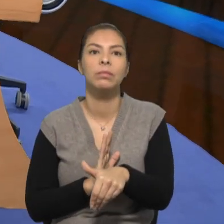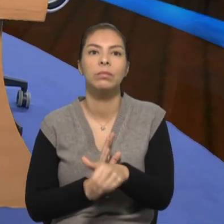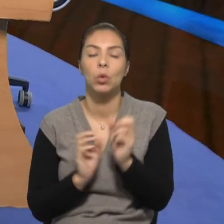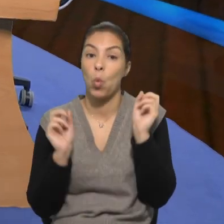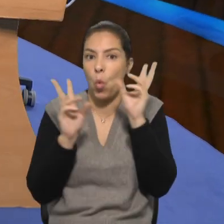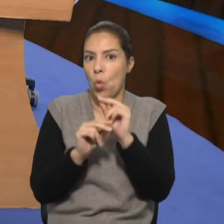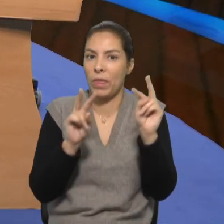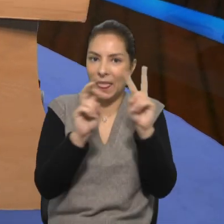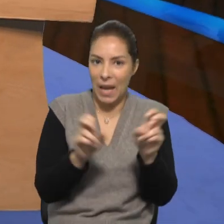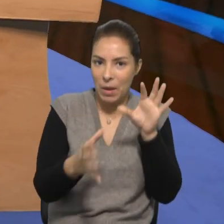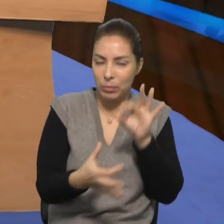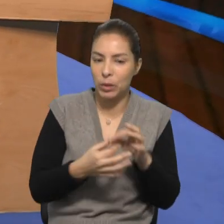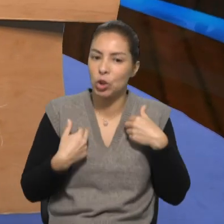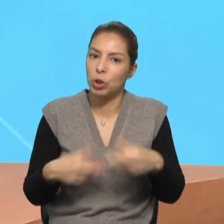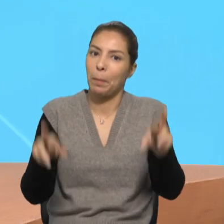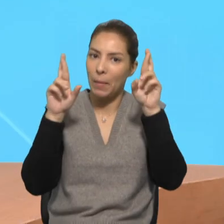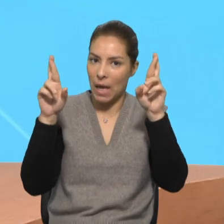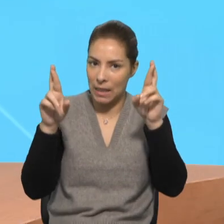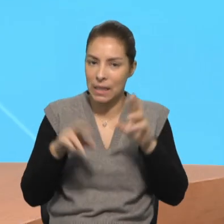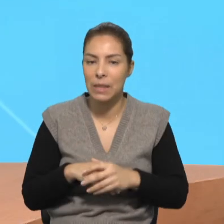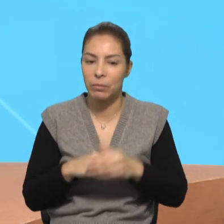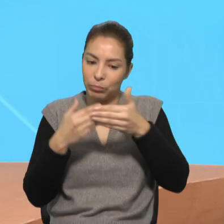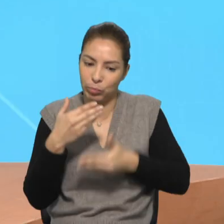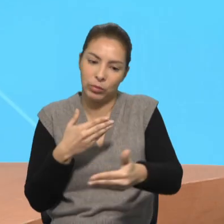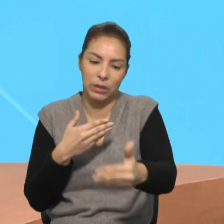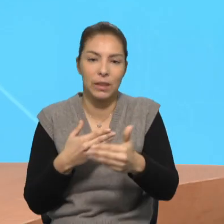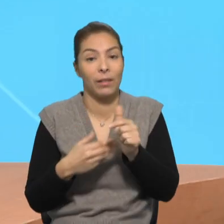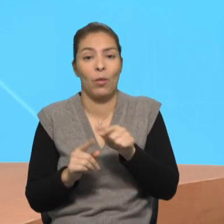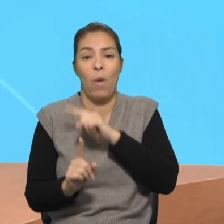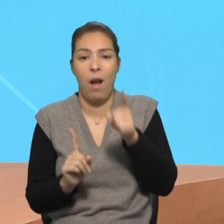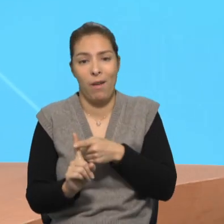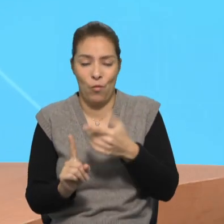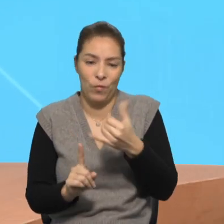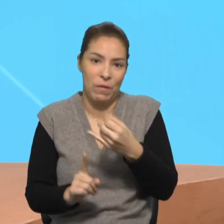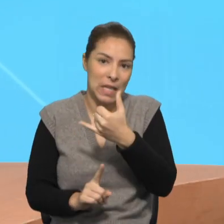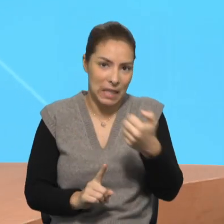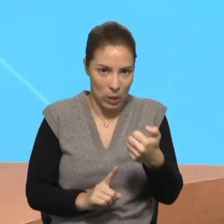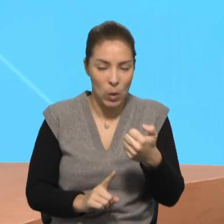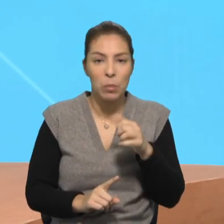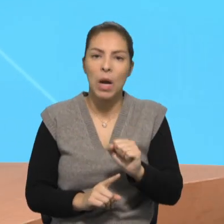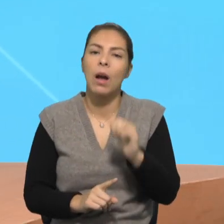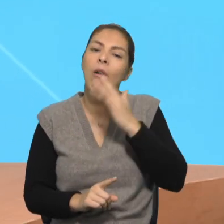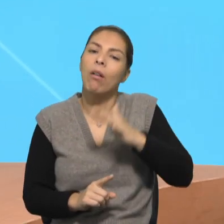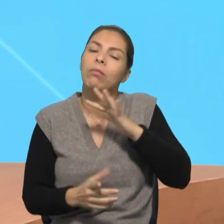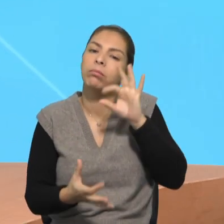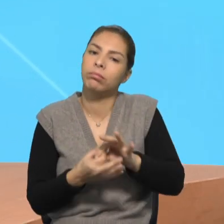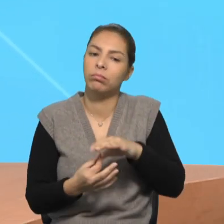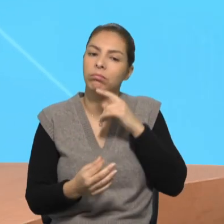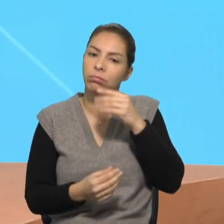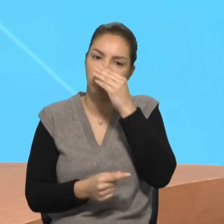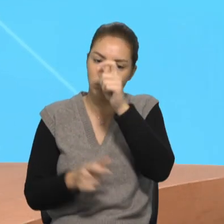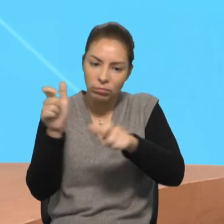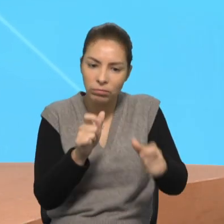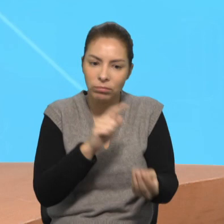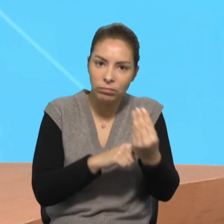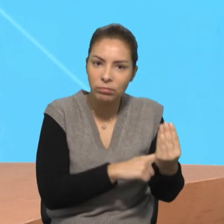rúbrica sobre o tema da esperança, no ano do jubileu que vivemos. Mas comecemos por este Cântico das Criaturas.